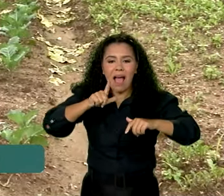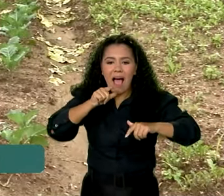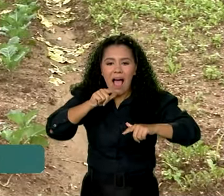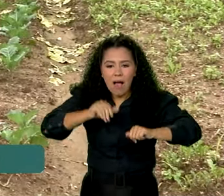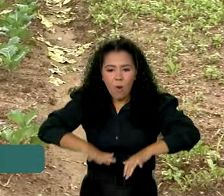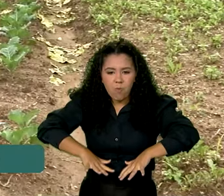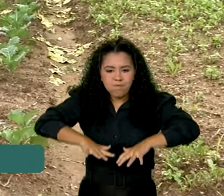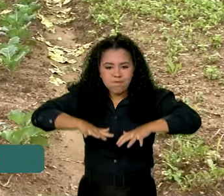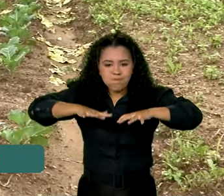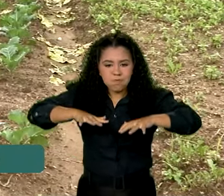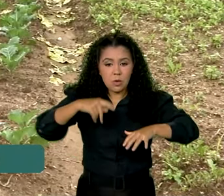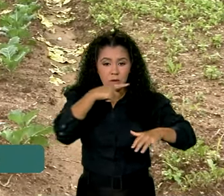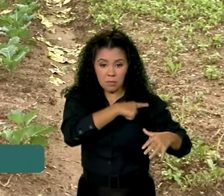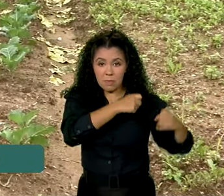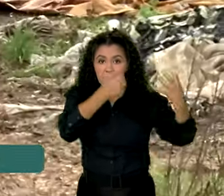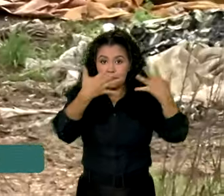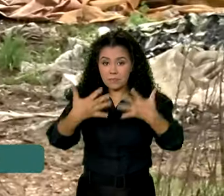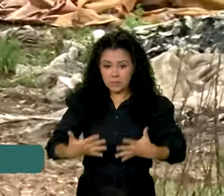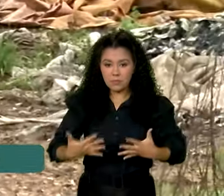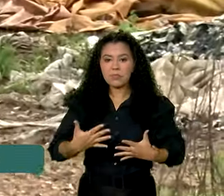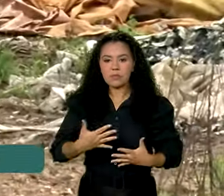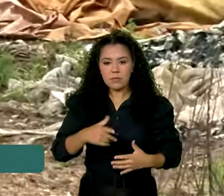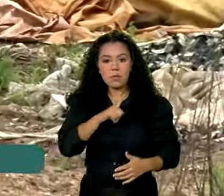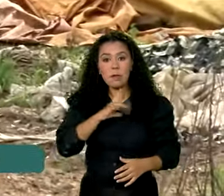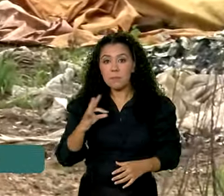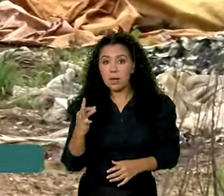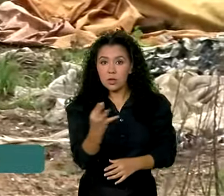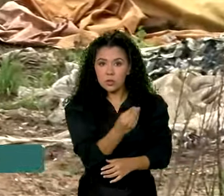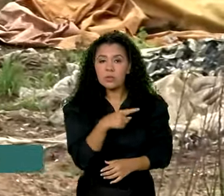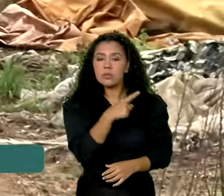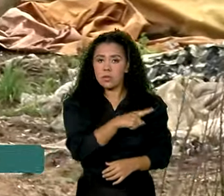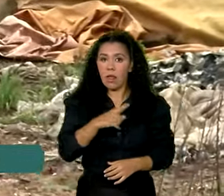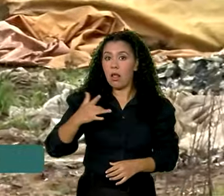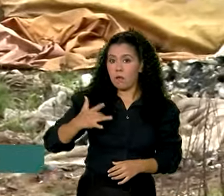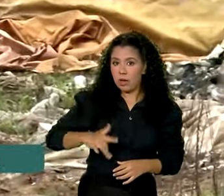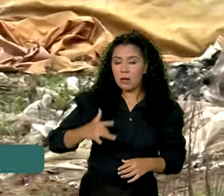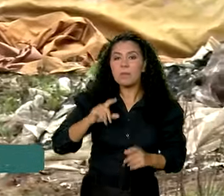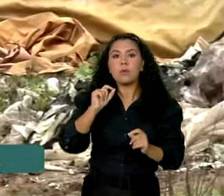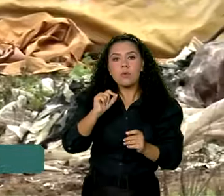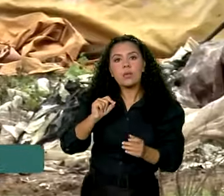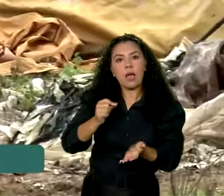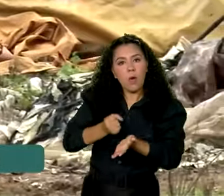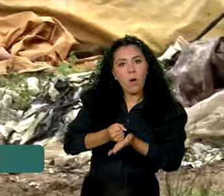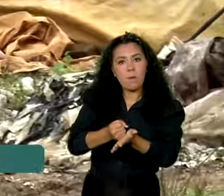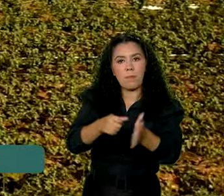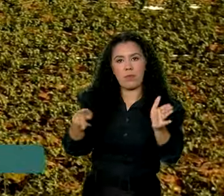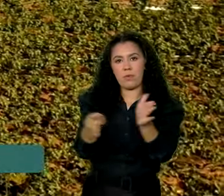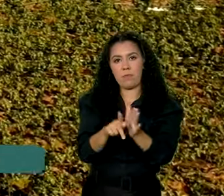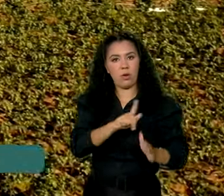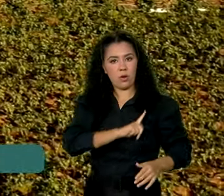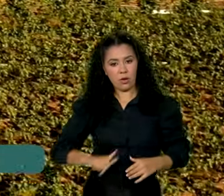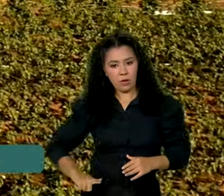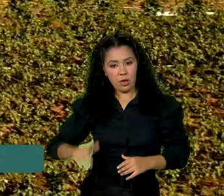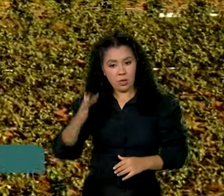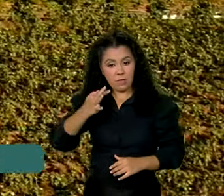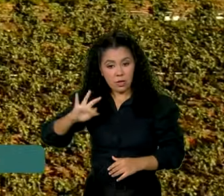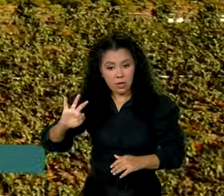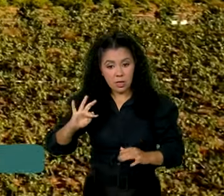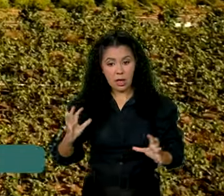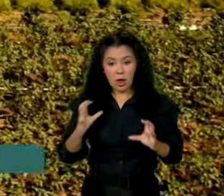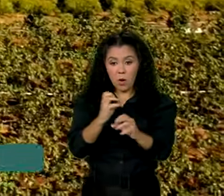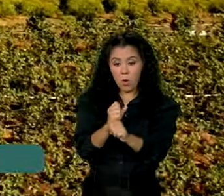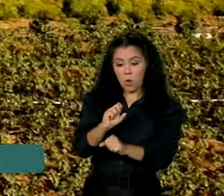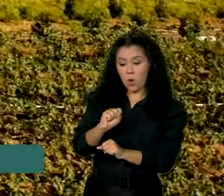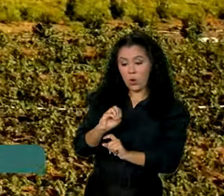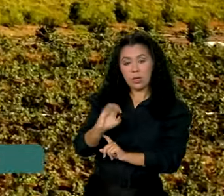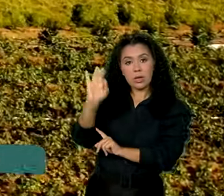para todos eles, valem as medidas de socorro anunciadas pelo governo federal. Pelo menos